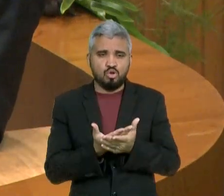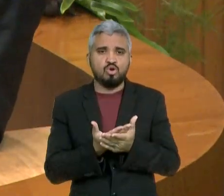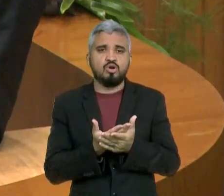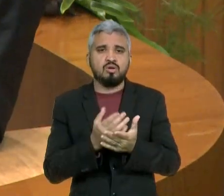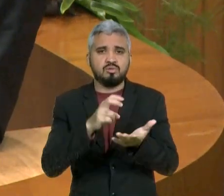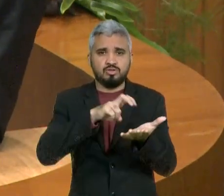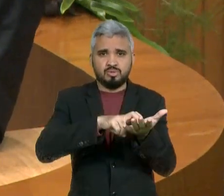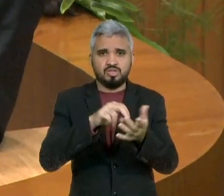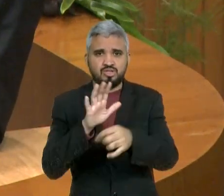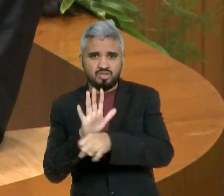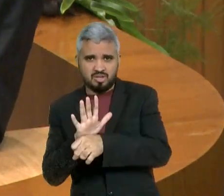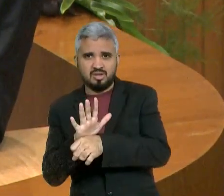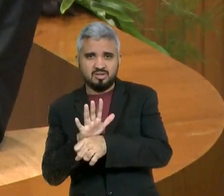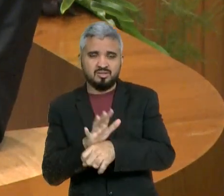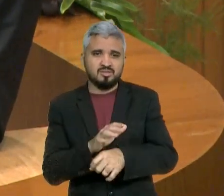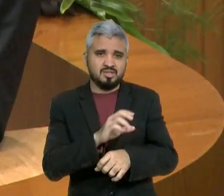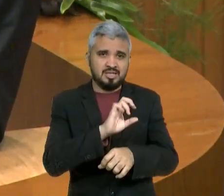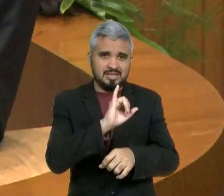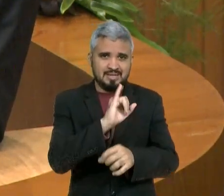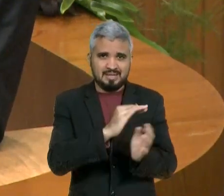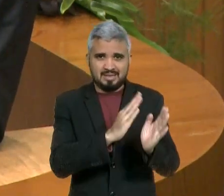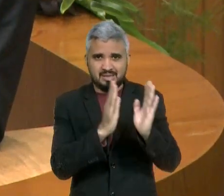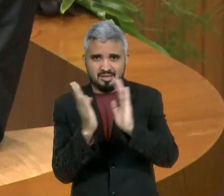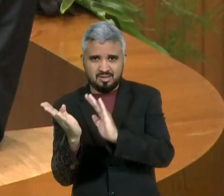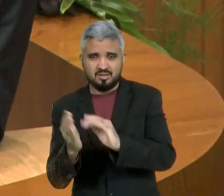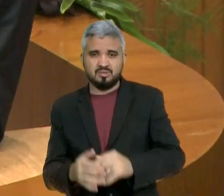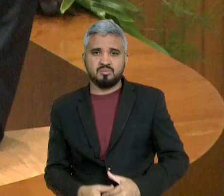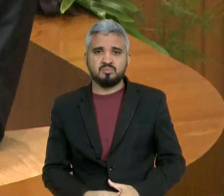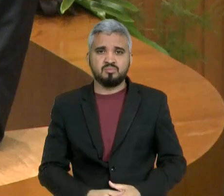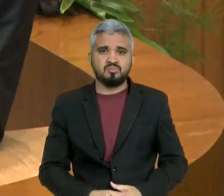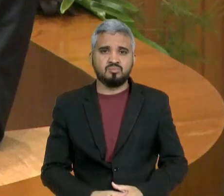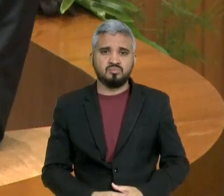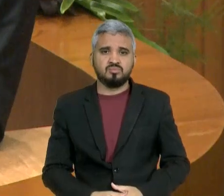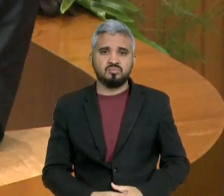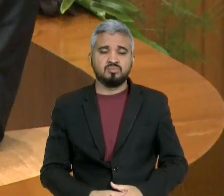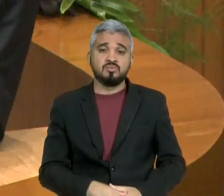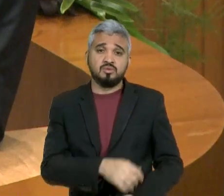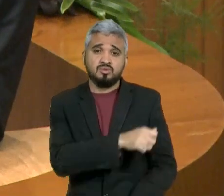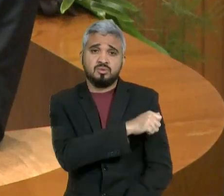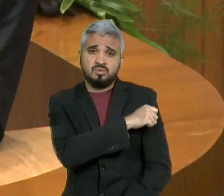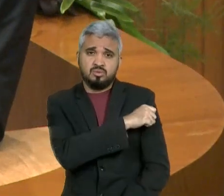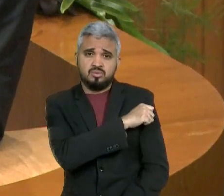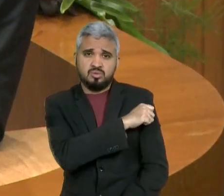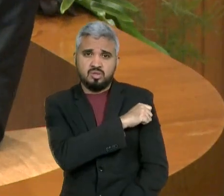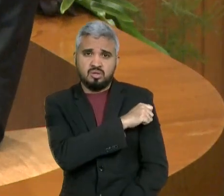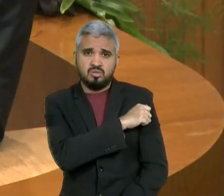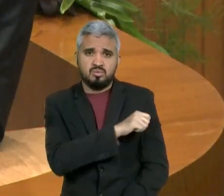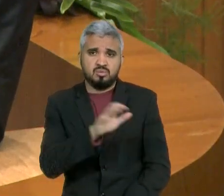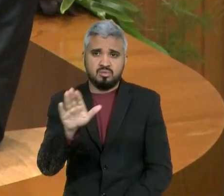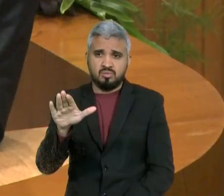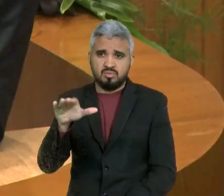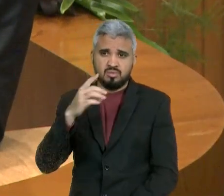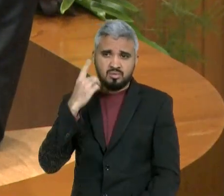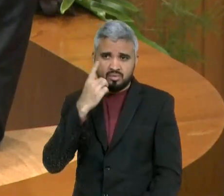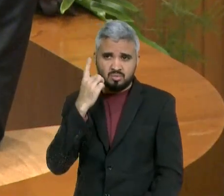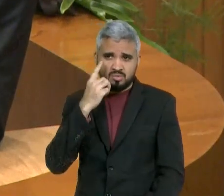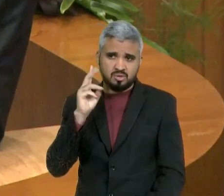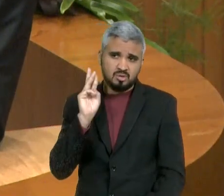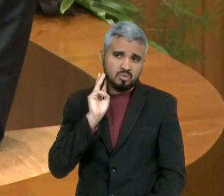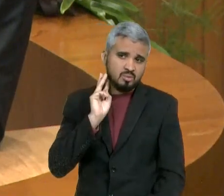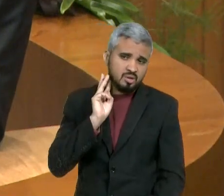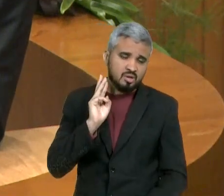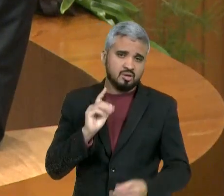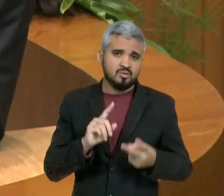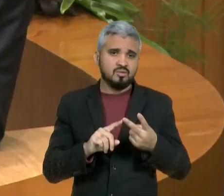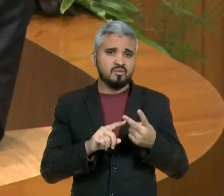integral. Que os alunos possam ter oportunidade, deputado Wellington, deputado Ricardo, possam ter oportunidade